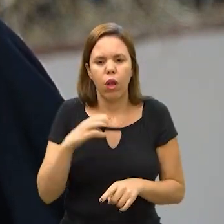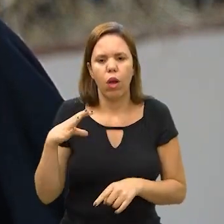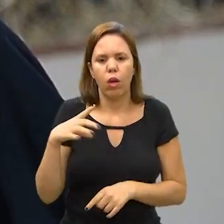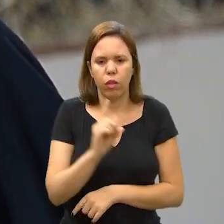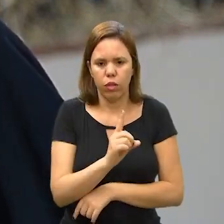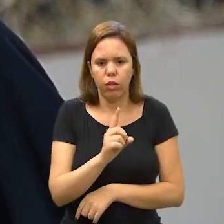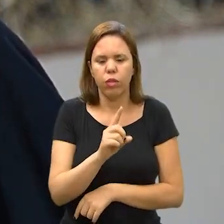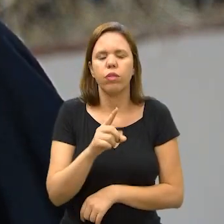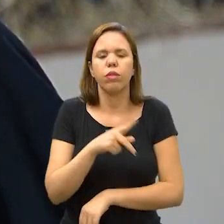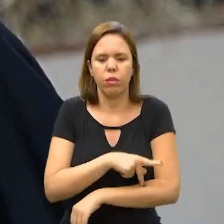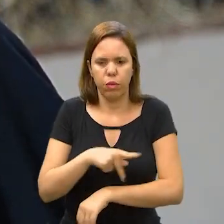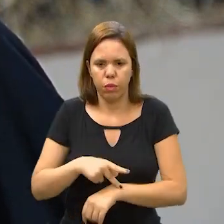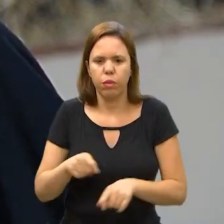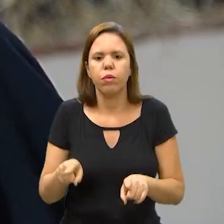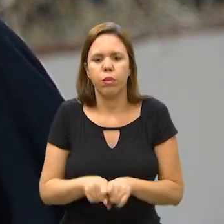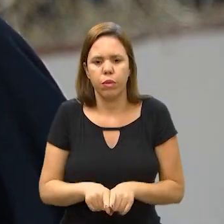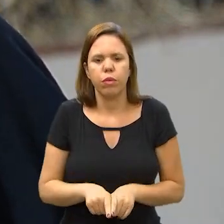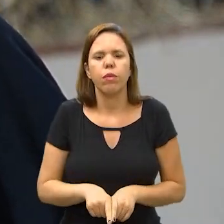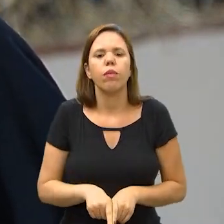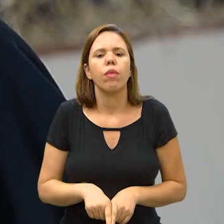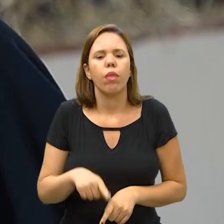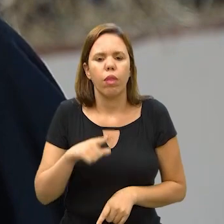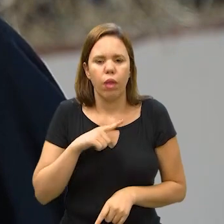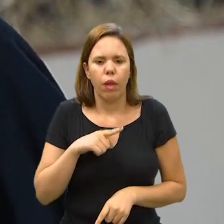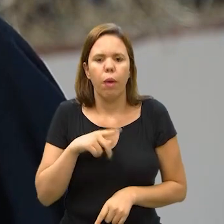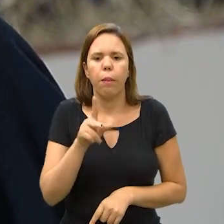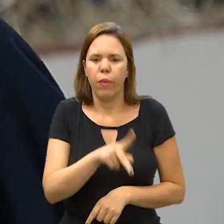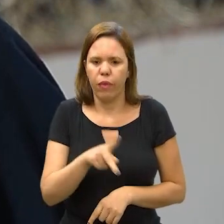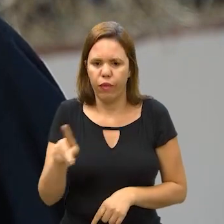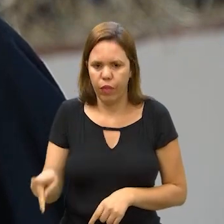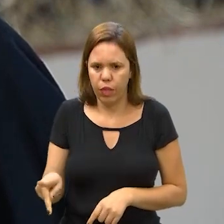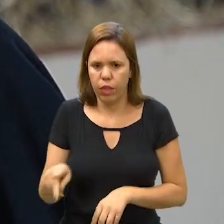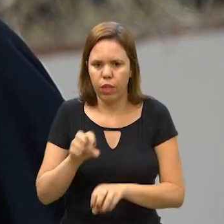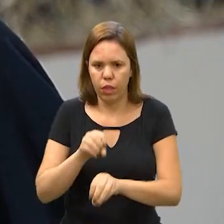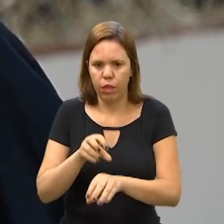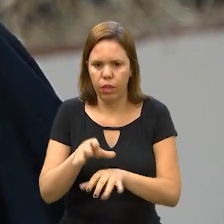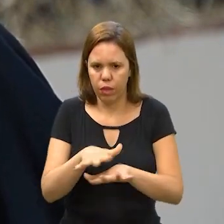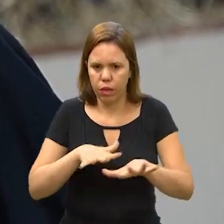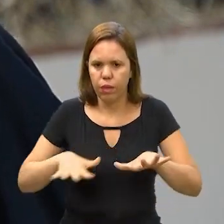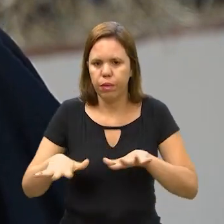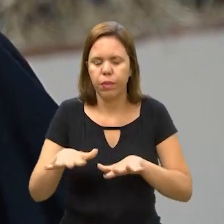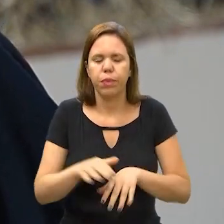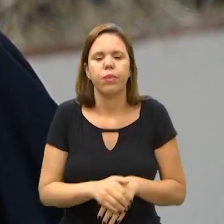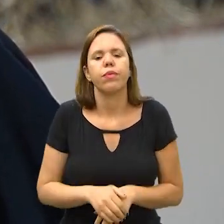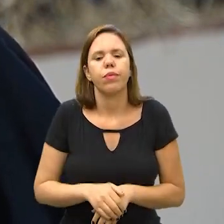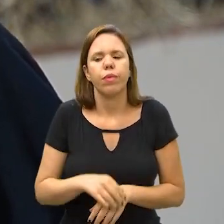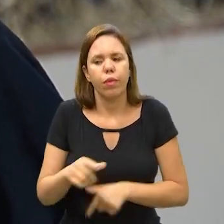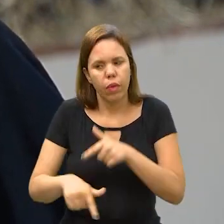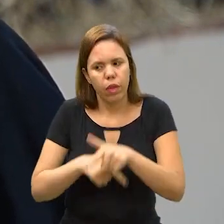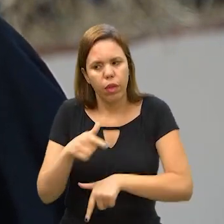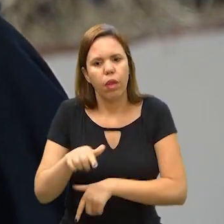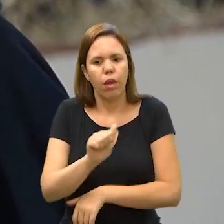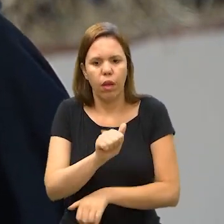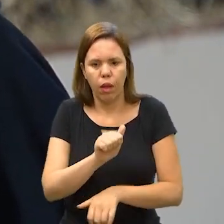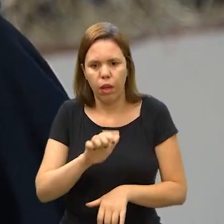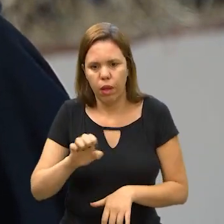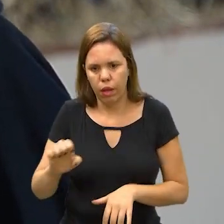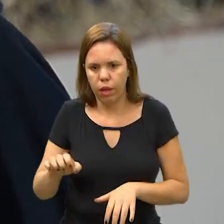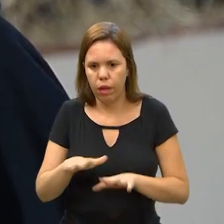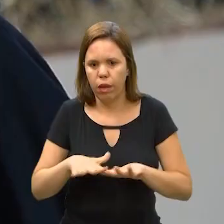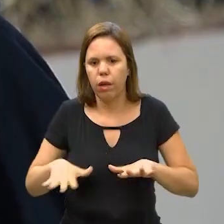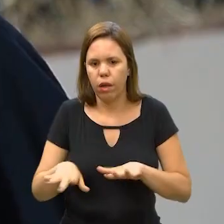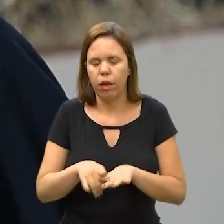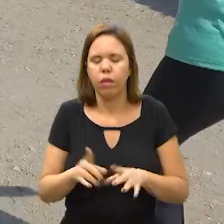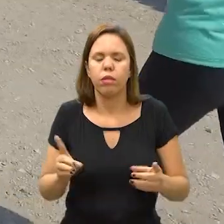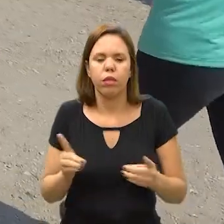coordenadora pedagógica e mais a professora de educação especial para trabalhar o AE.